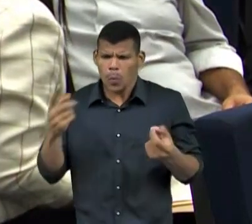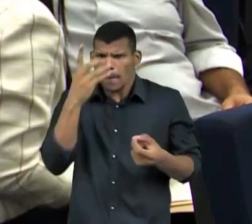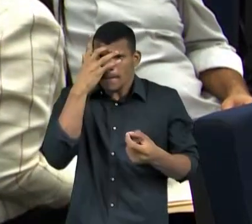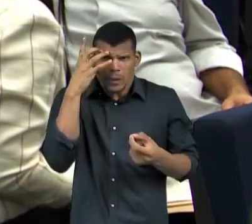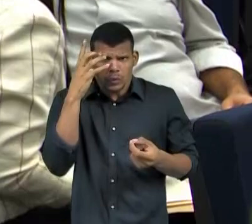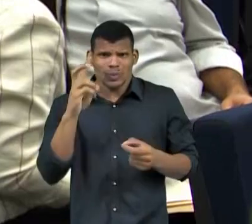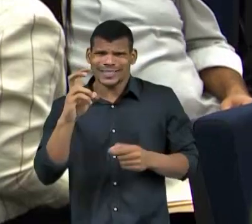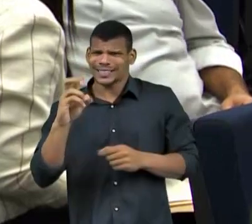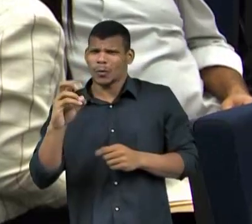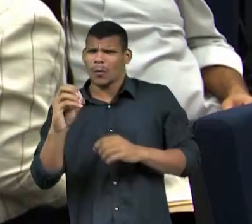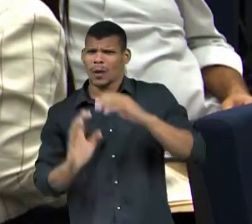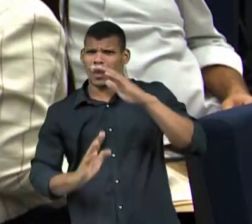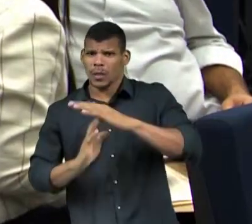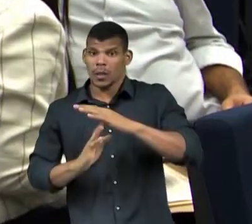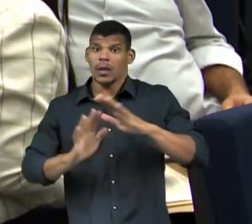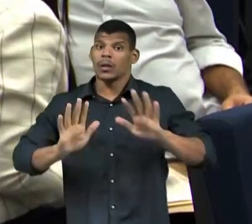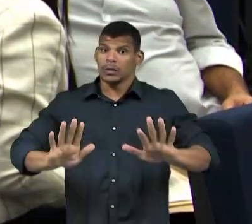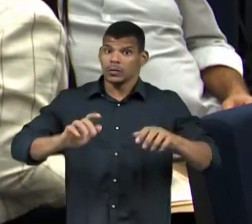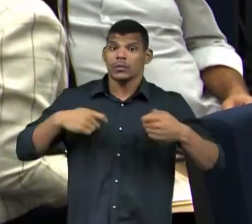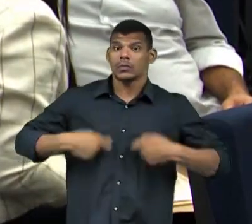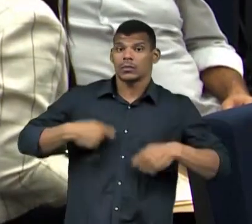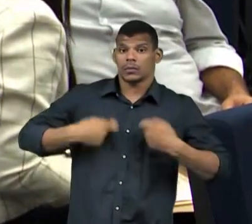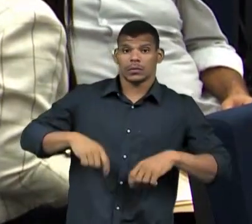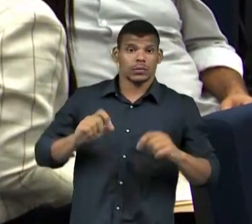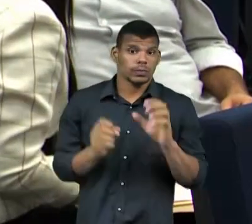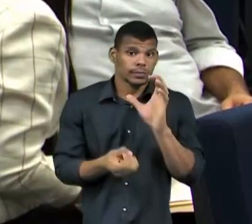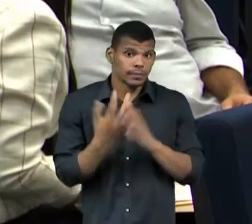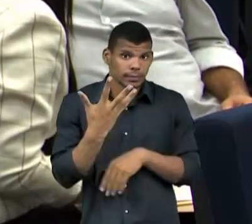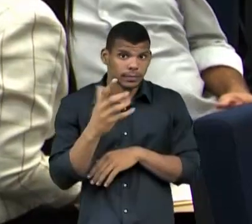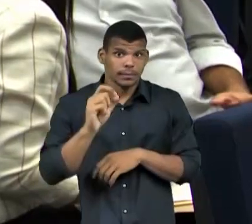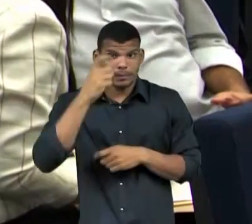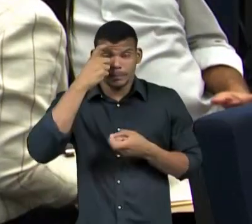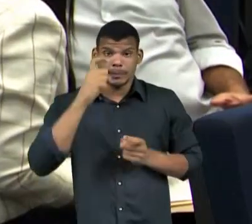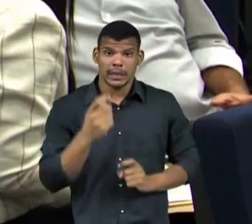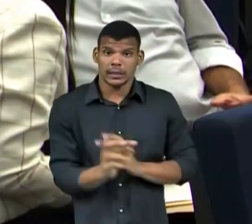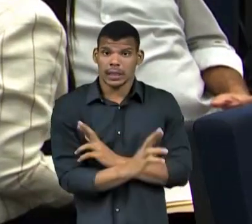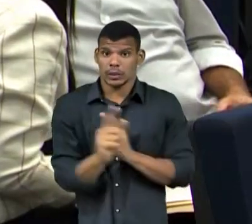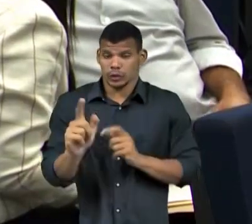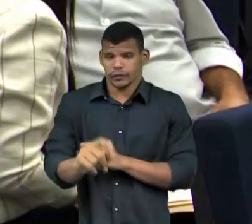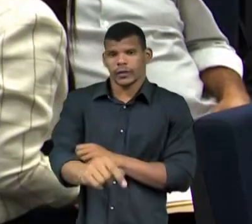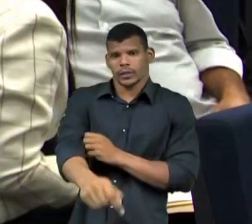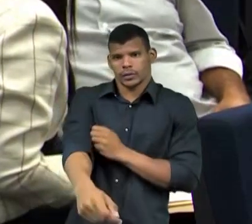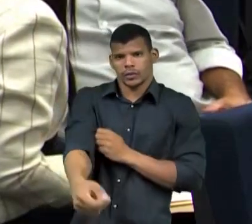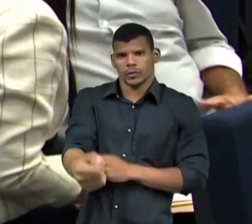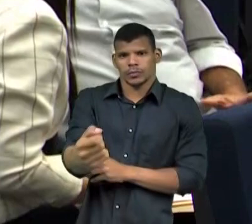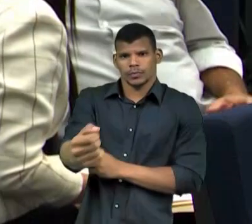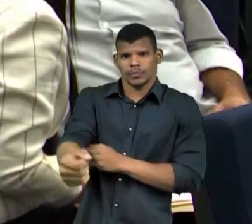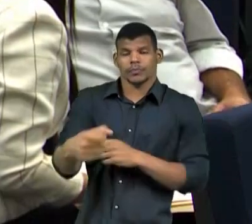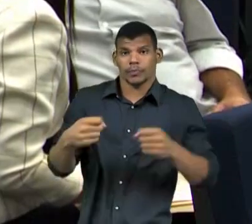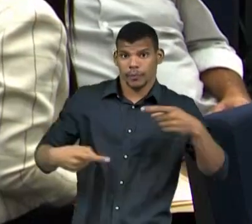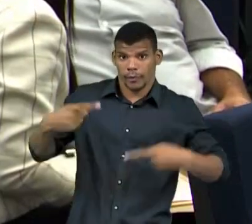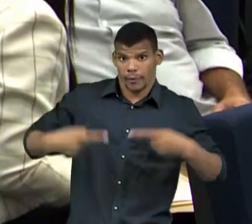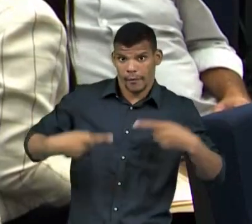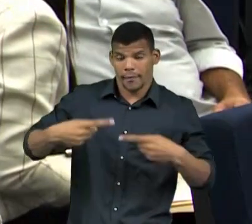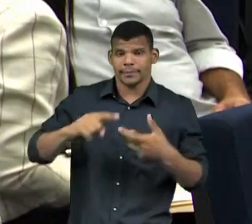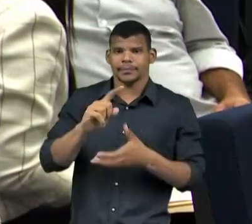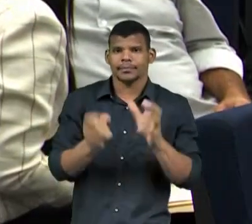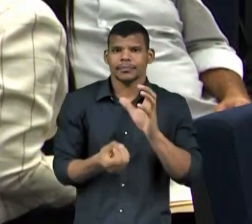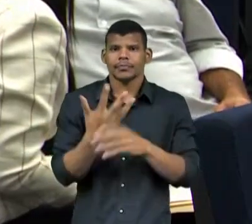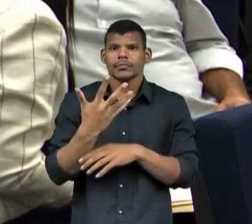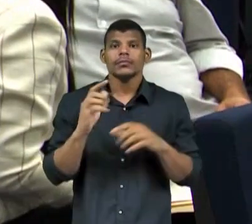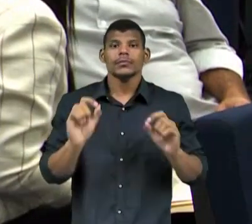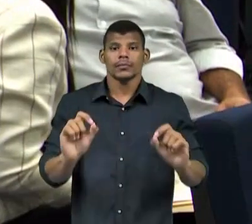enfim. Era necessário que a gente pensasse diferente, uma política diferente. E foi exatamente quando nasceu